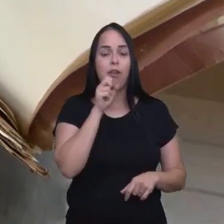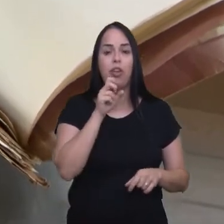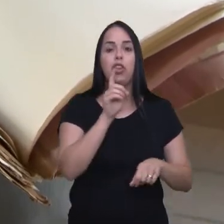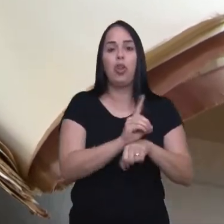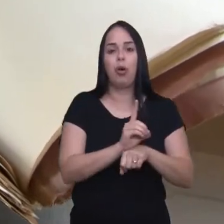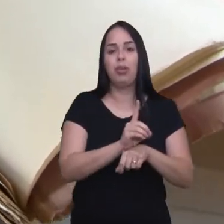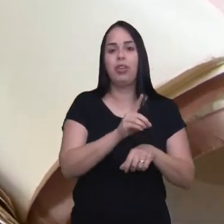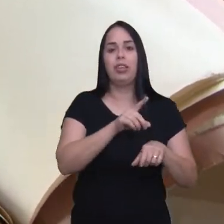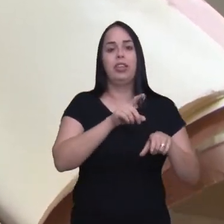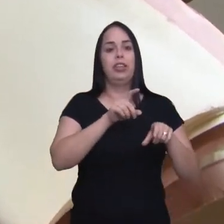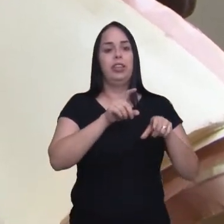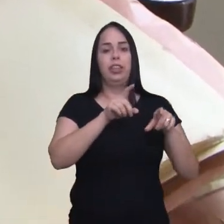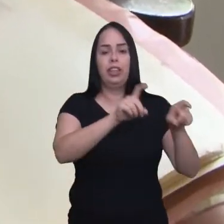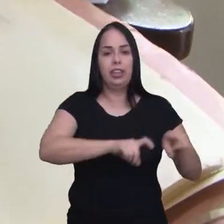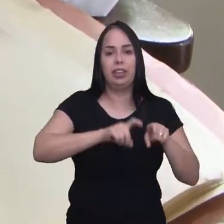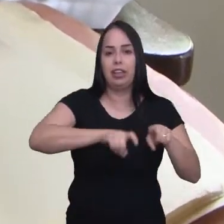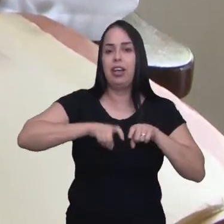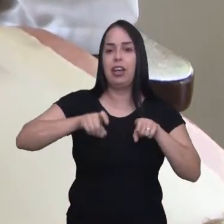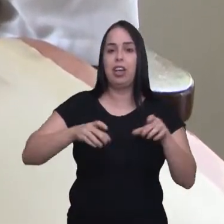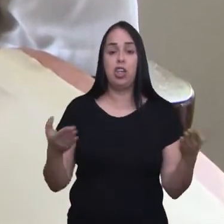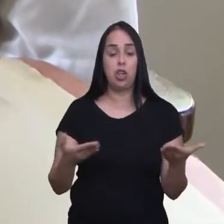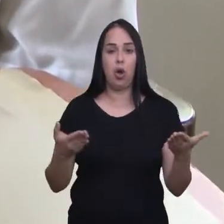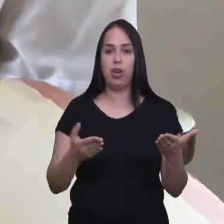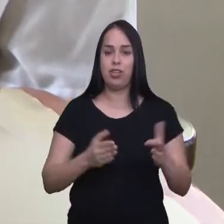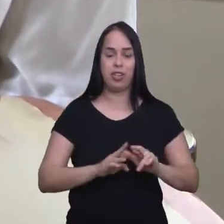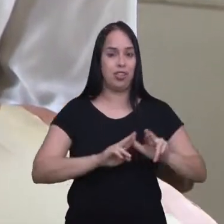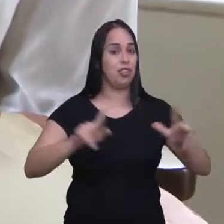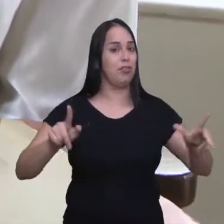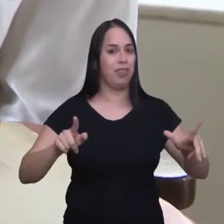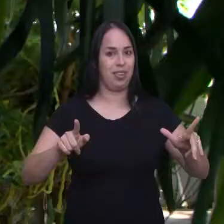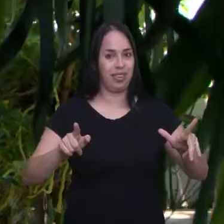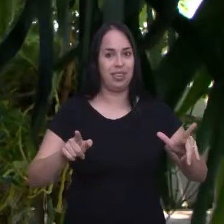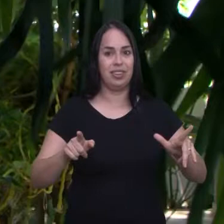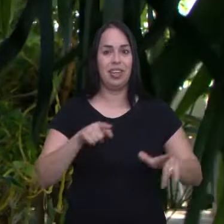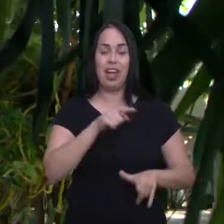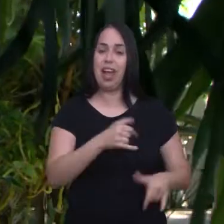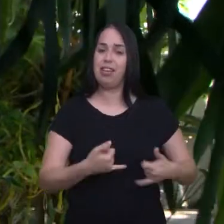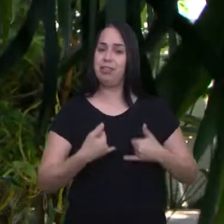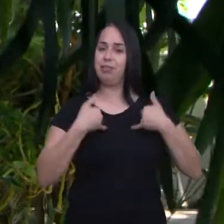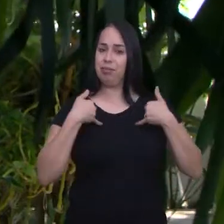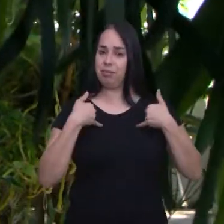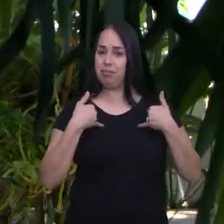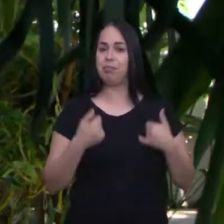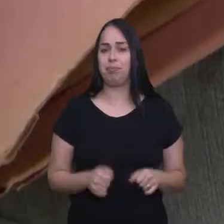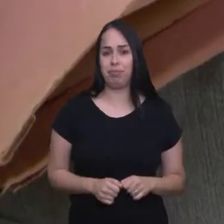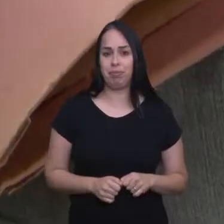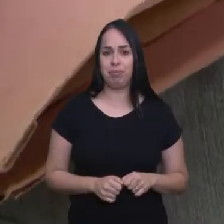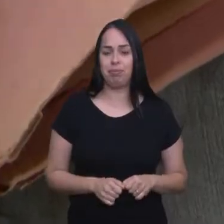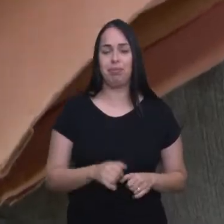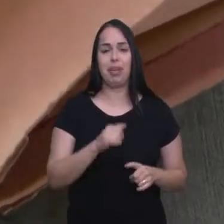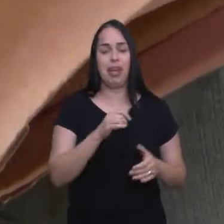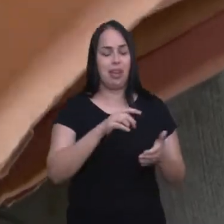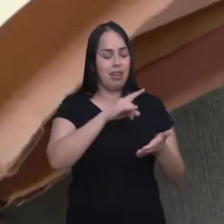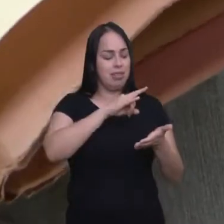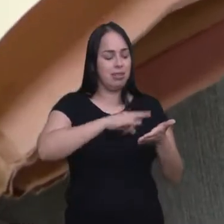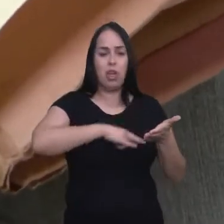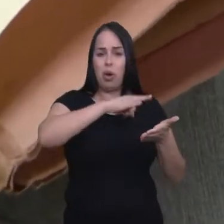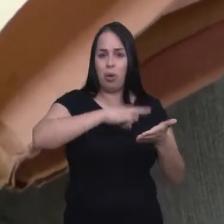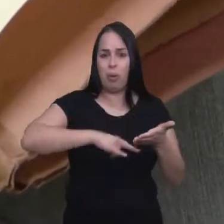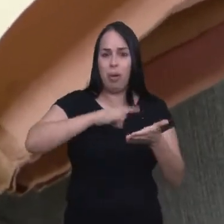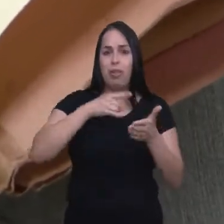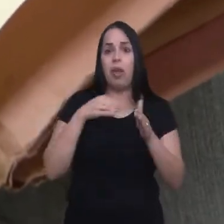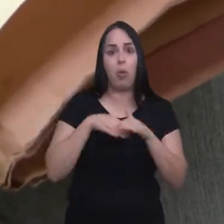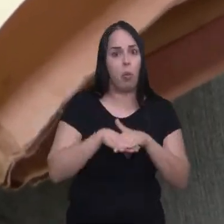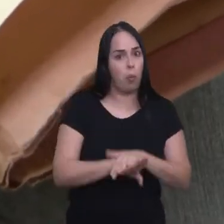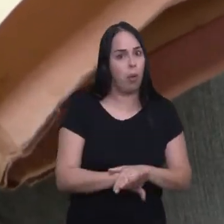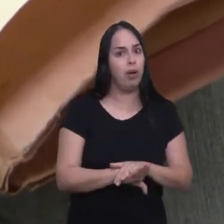capela, hospital, uma história que é puro orgulho para o Jorge, o filho da Dona Marina. Ele coleciona causos e